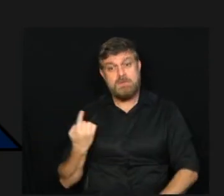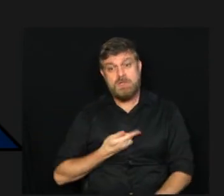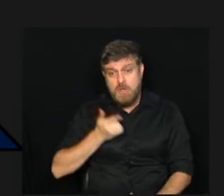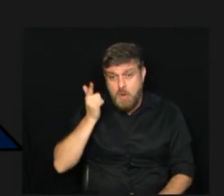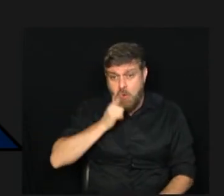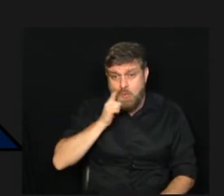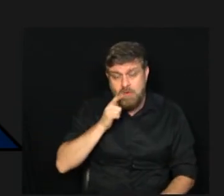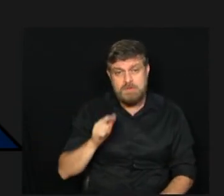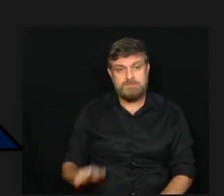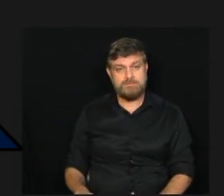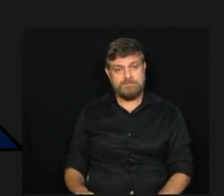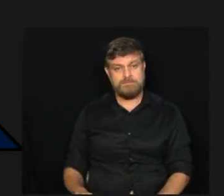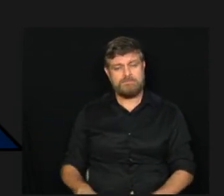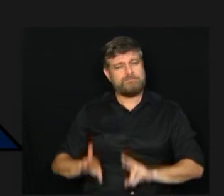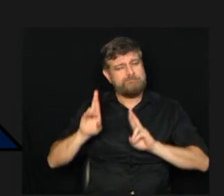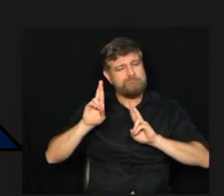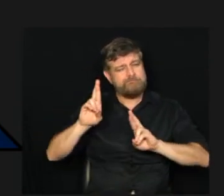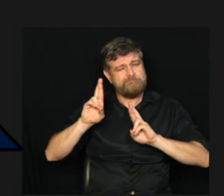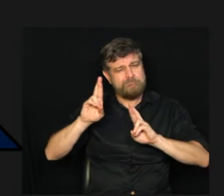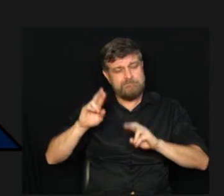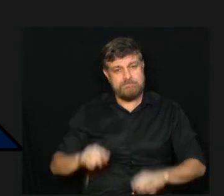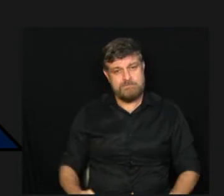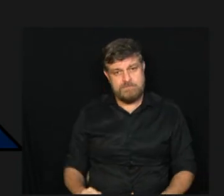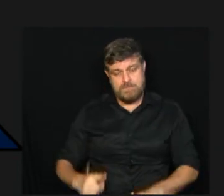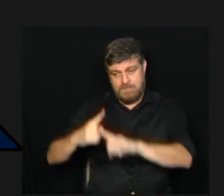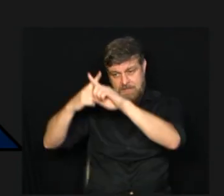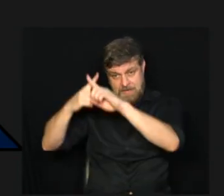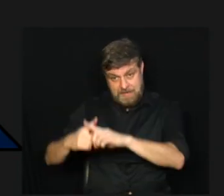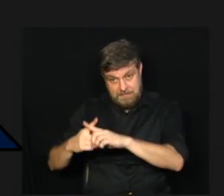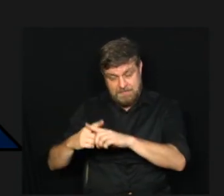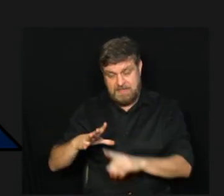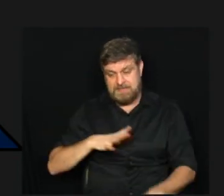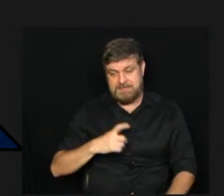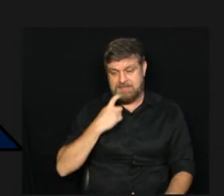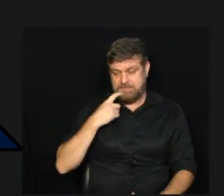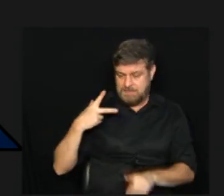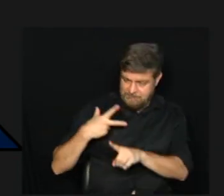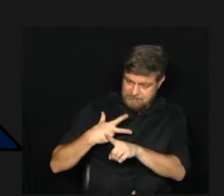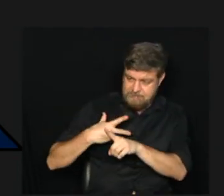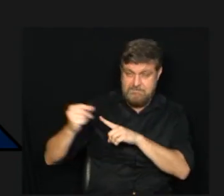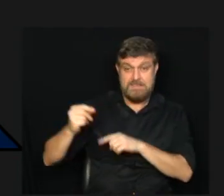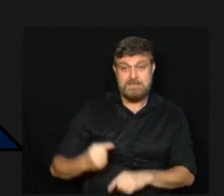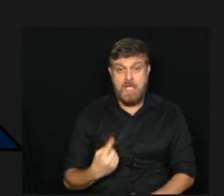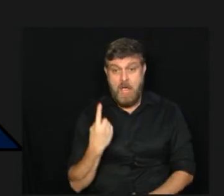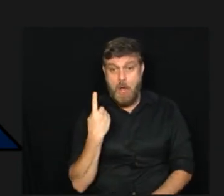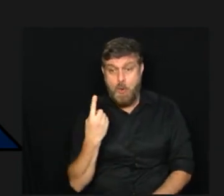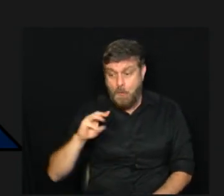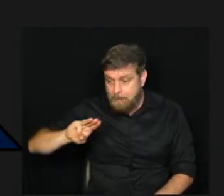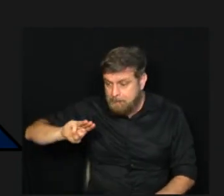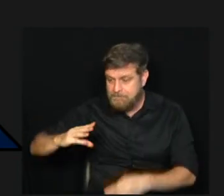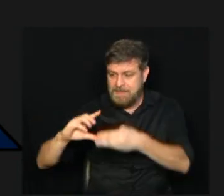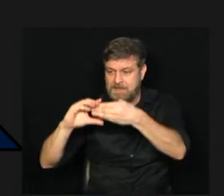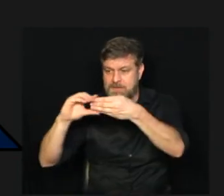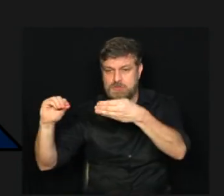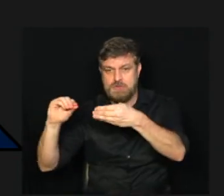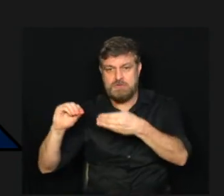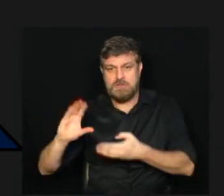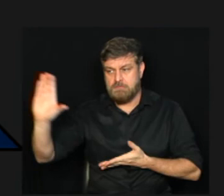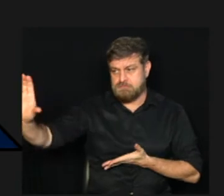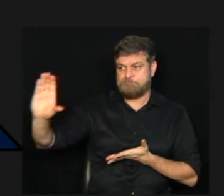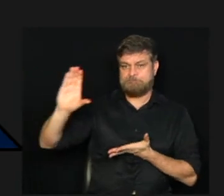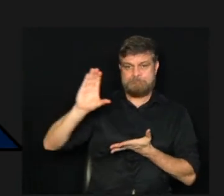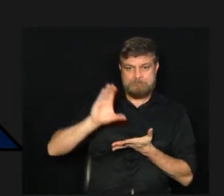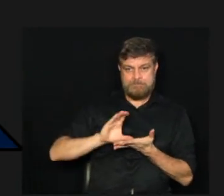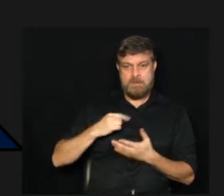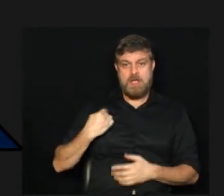isso, a gente torce aí para que a gente ganhe essa classificação e esse $1 milhão vem para a gente fazer muito para a